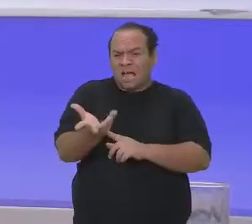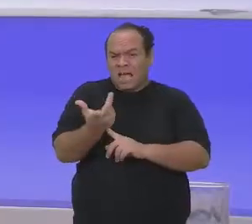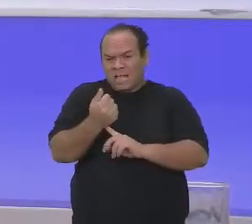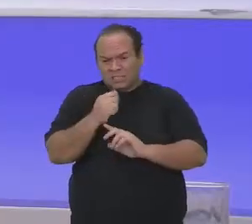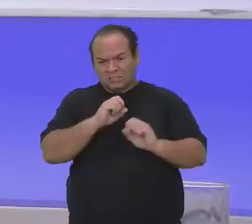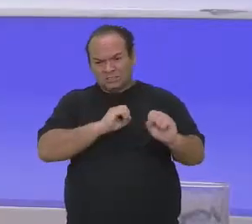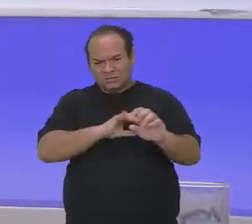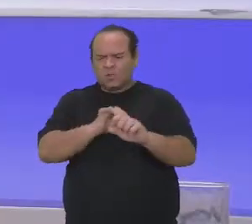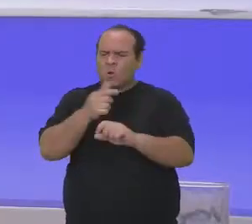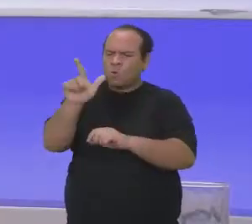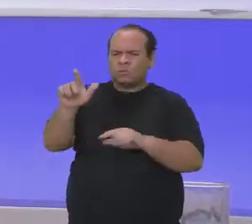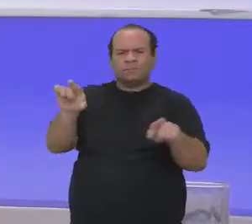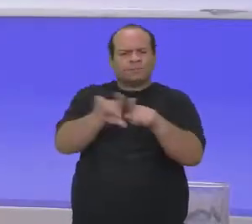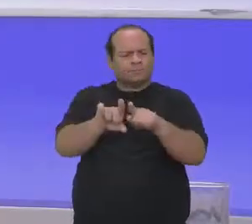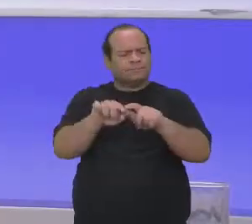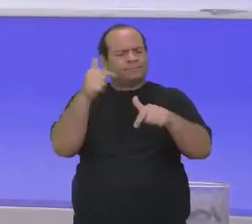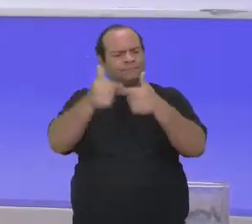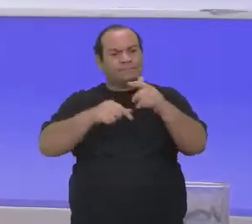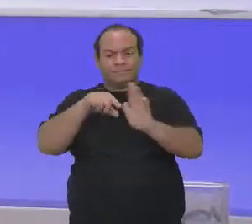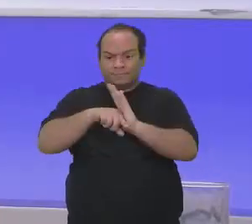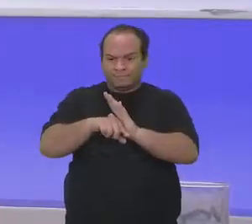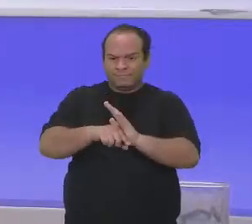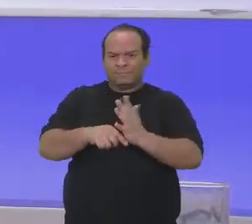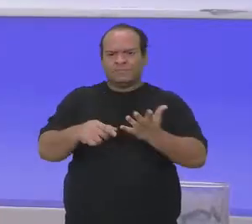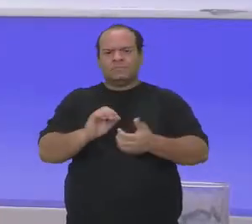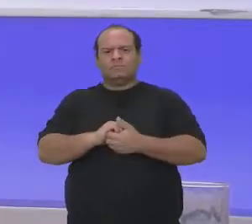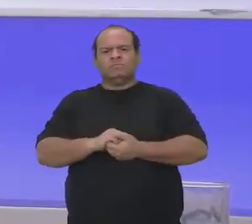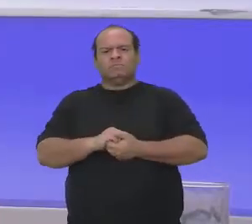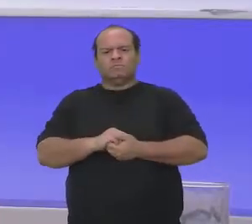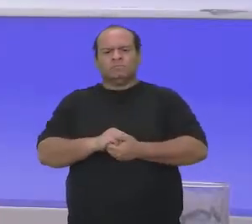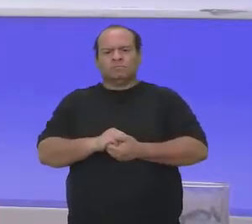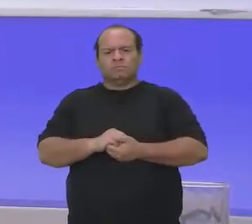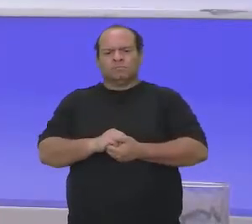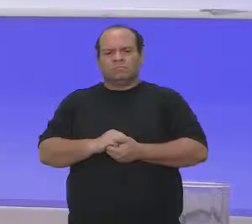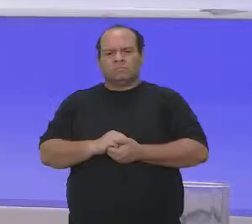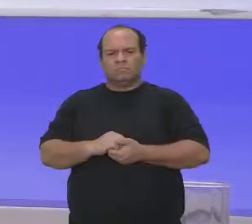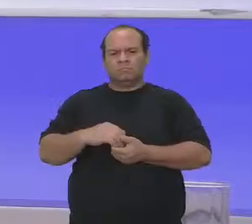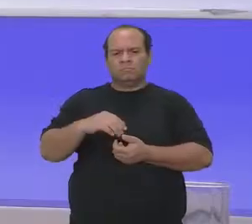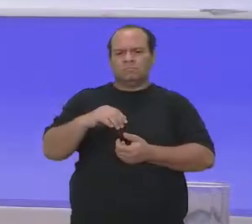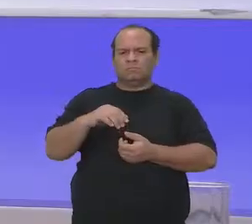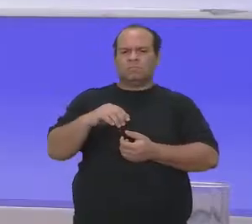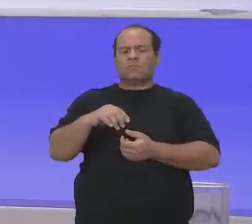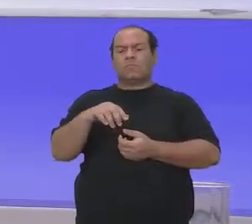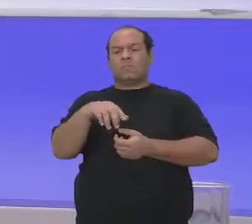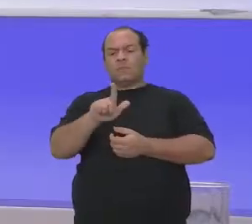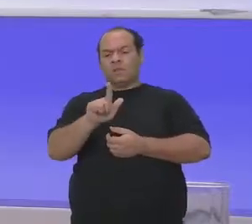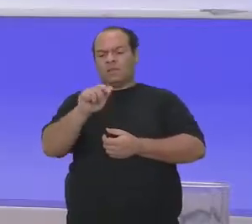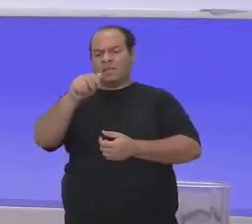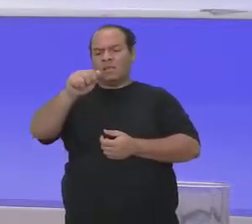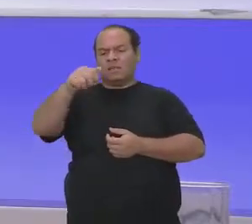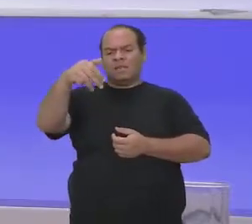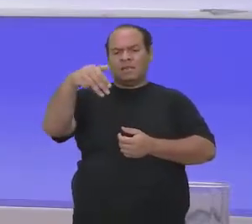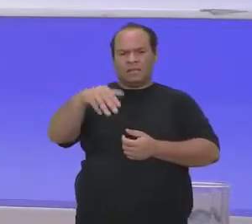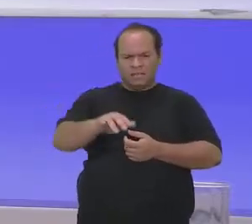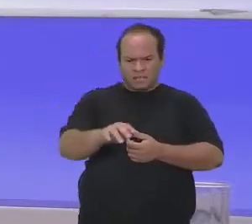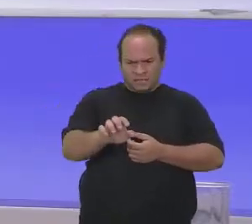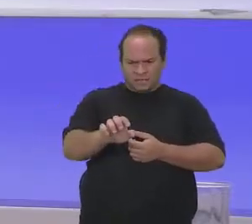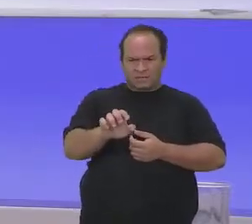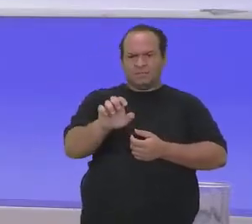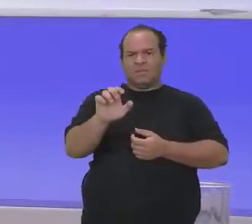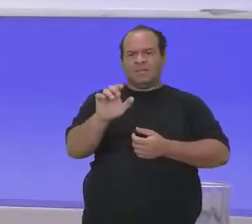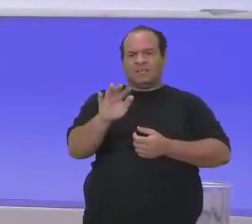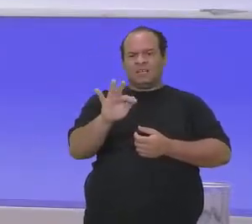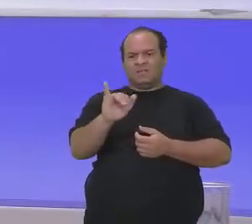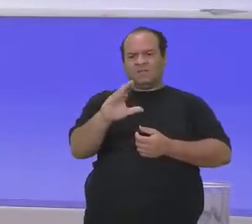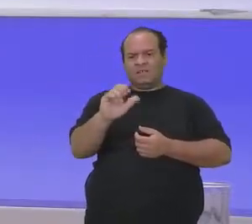educação. A gente tem outras ações também, como a gamificação, que aí a gente tem projetos, né, em âmbito nacional